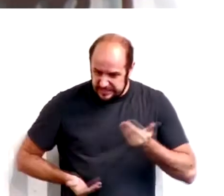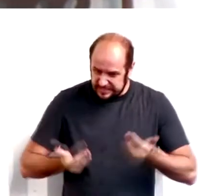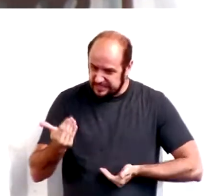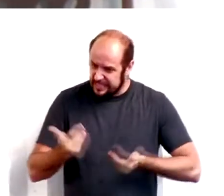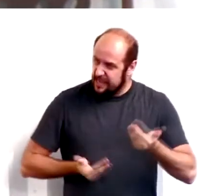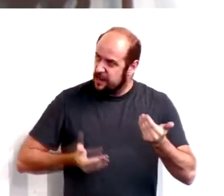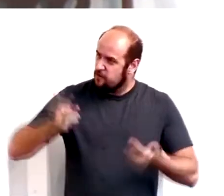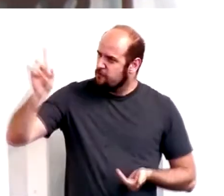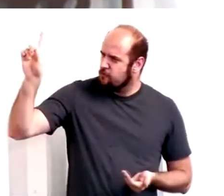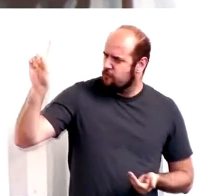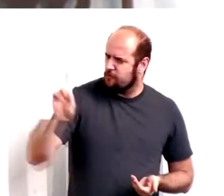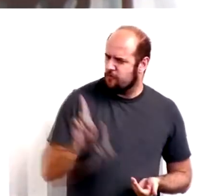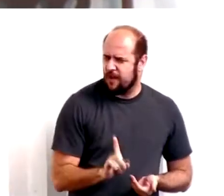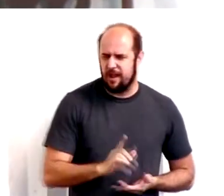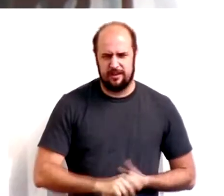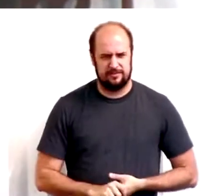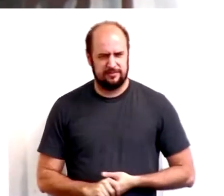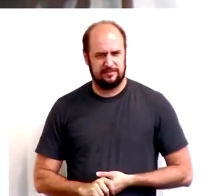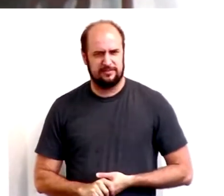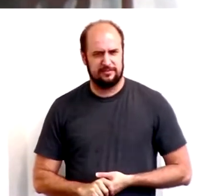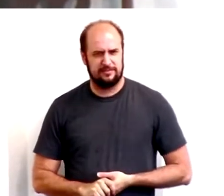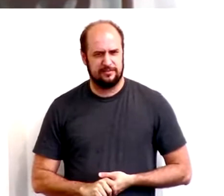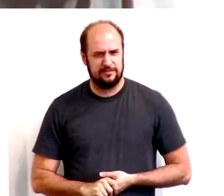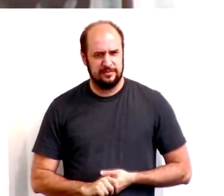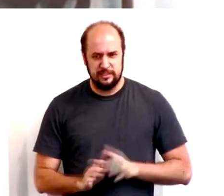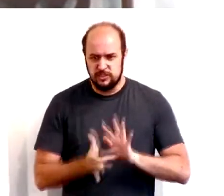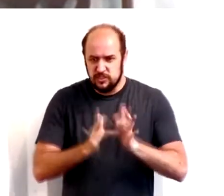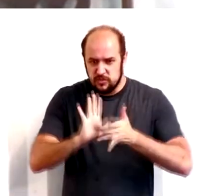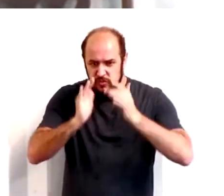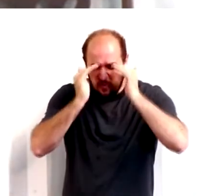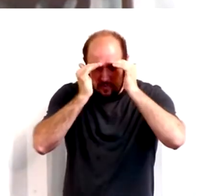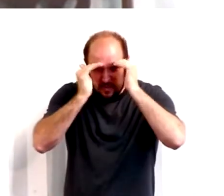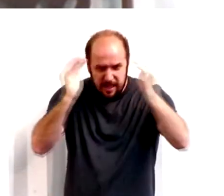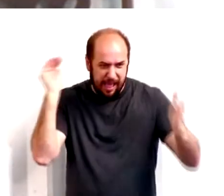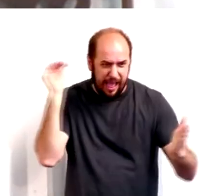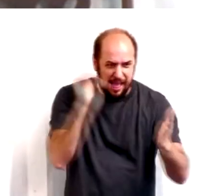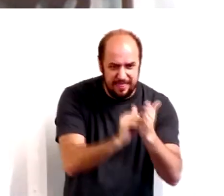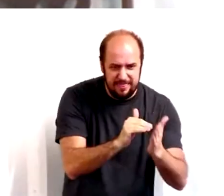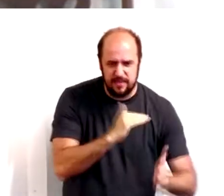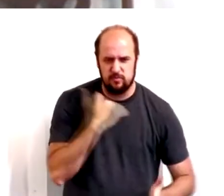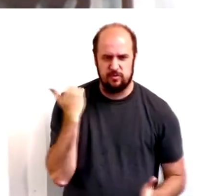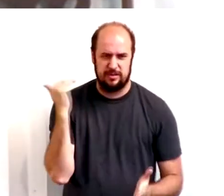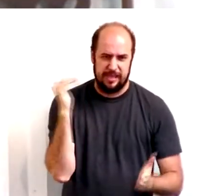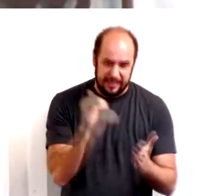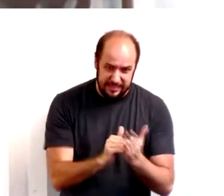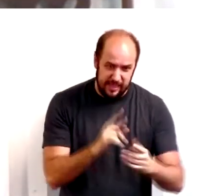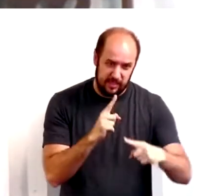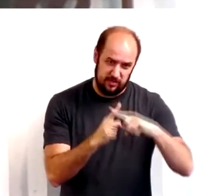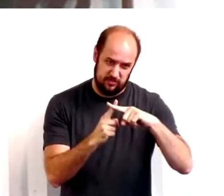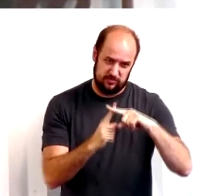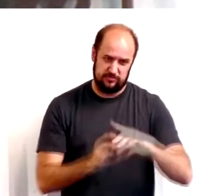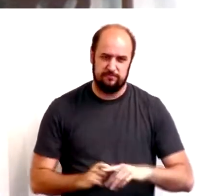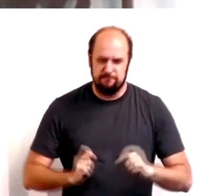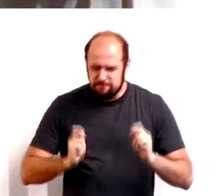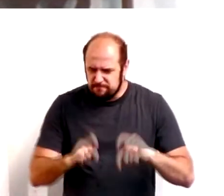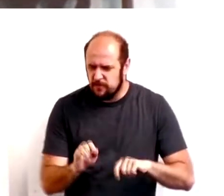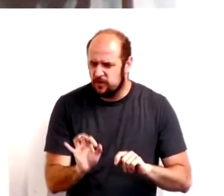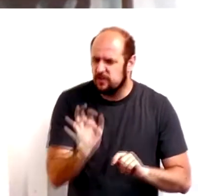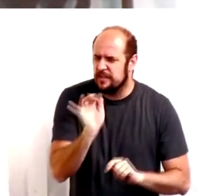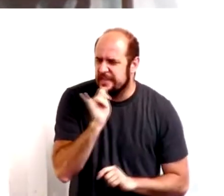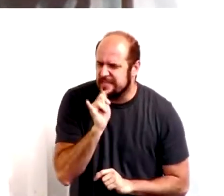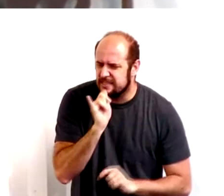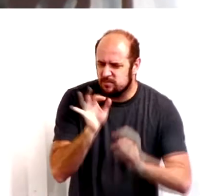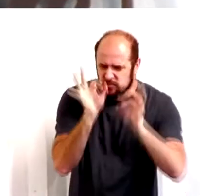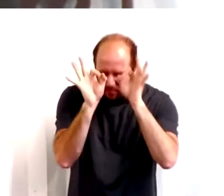servo, aquele que foi obediente até a morte, morte de cruz, para que esse modelo